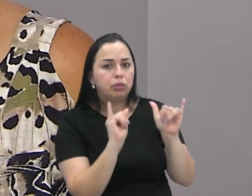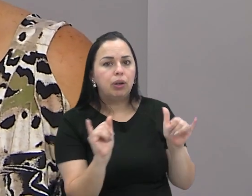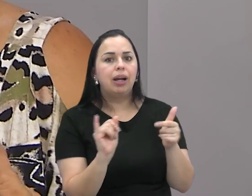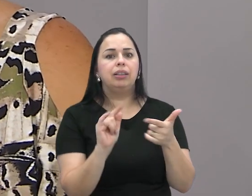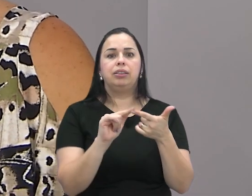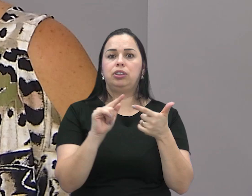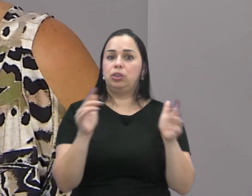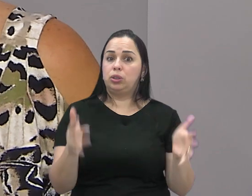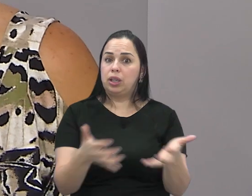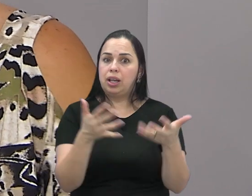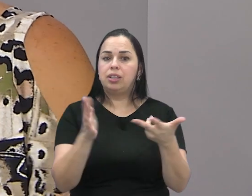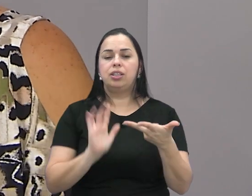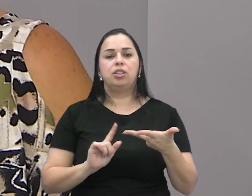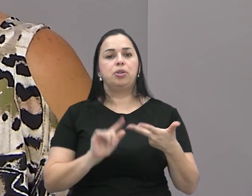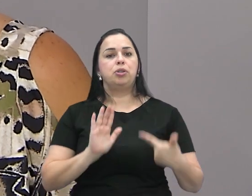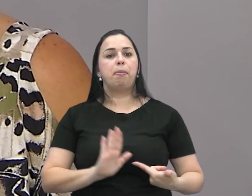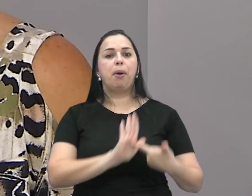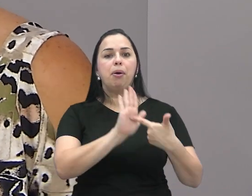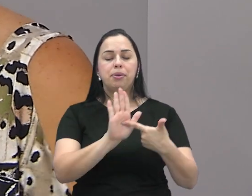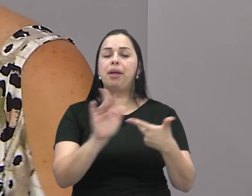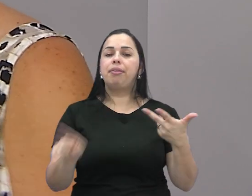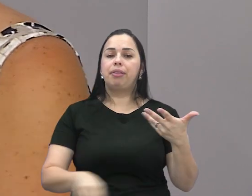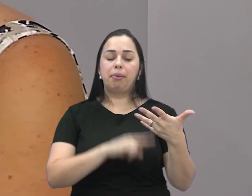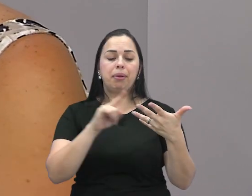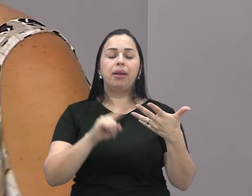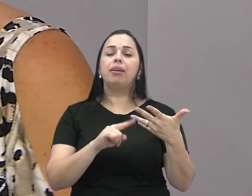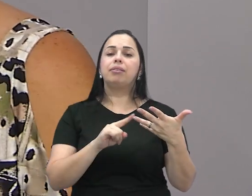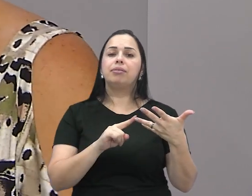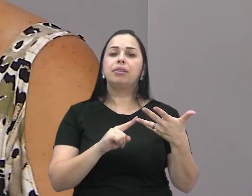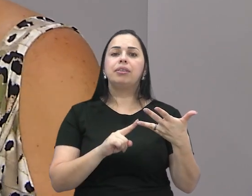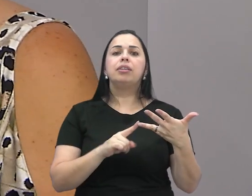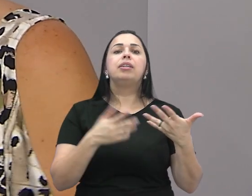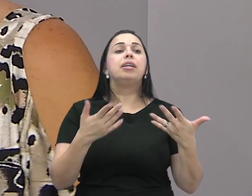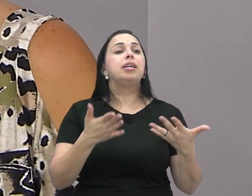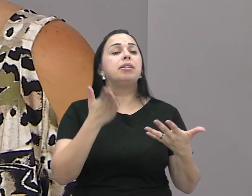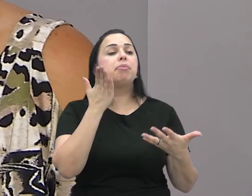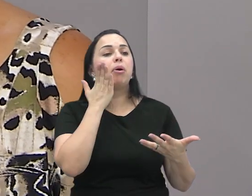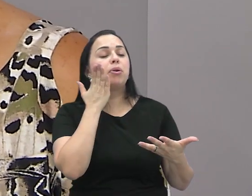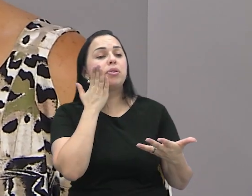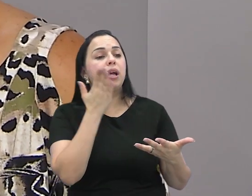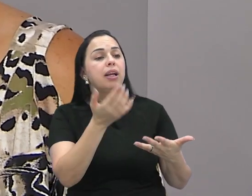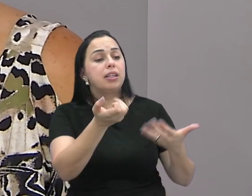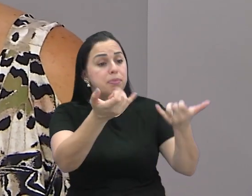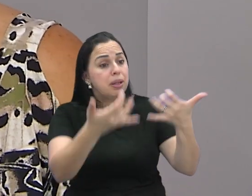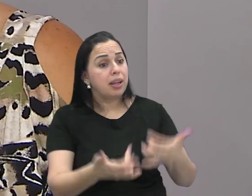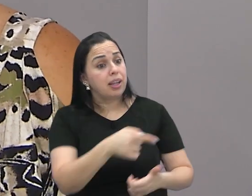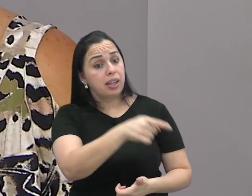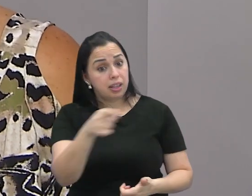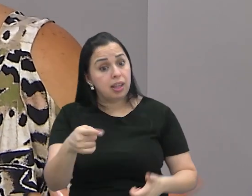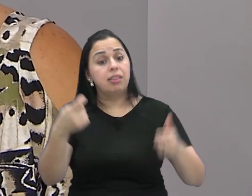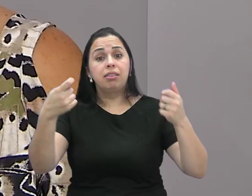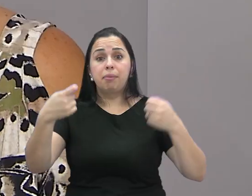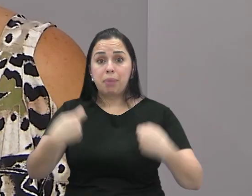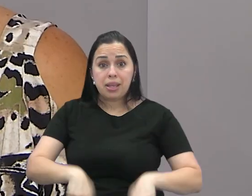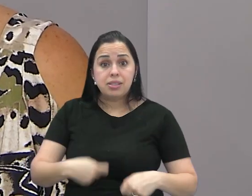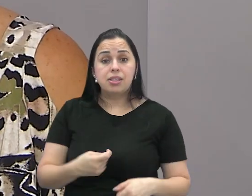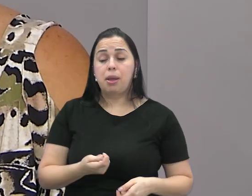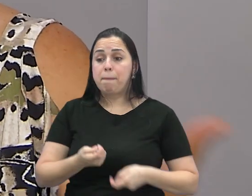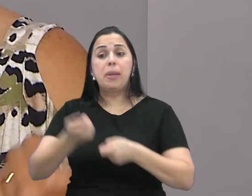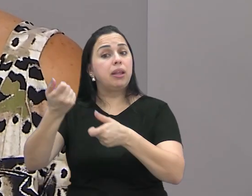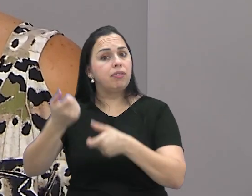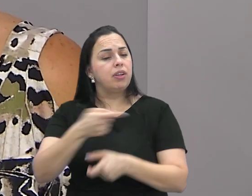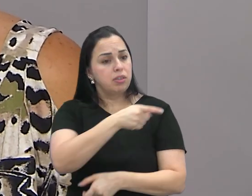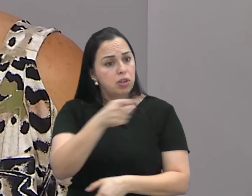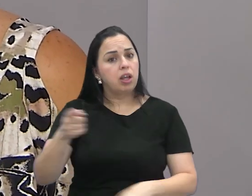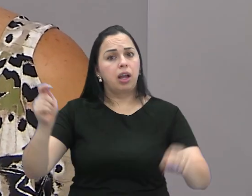divulgar, de incentivar, de mostrar e de apresentar até, indicar para o munícipe que existem programas e que